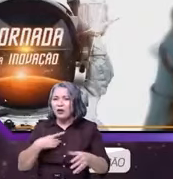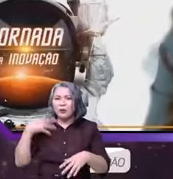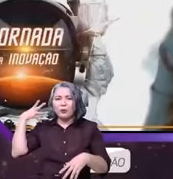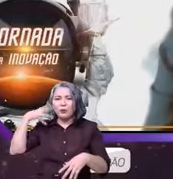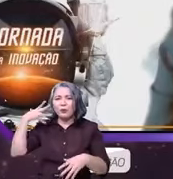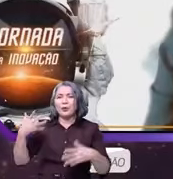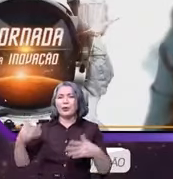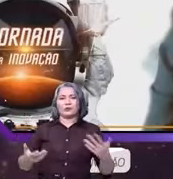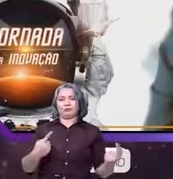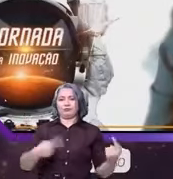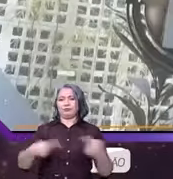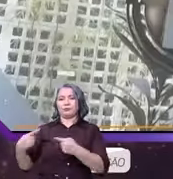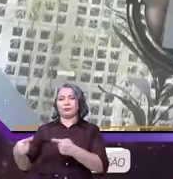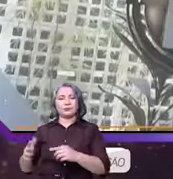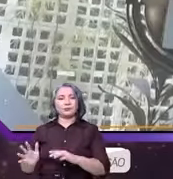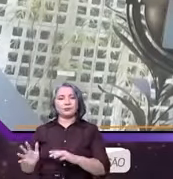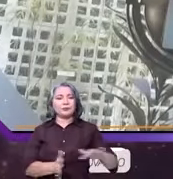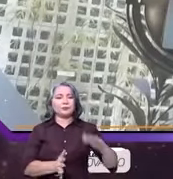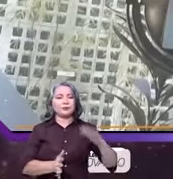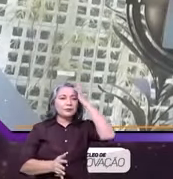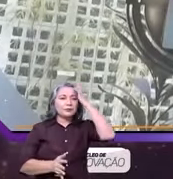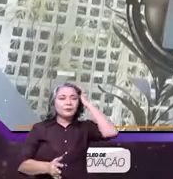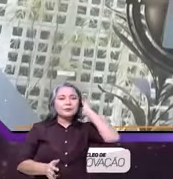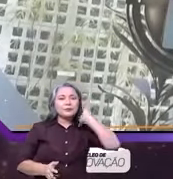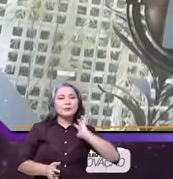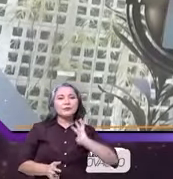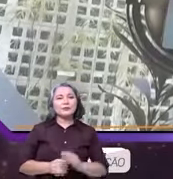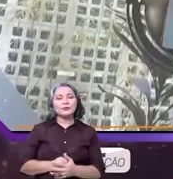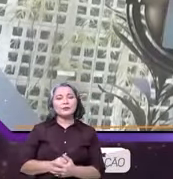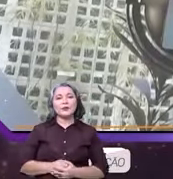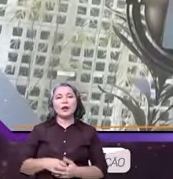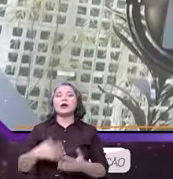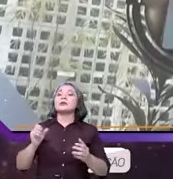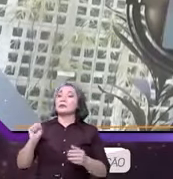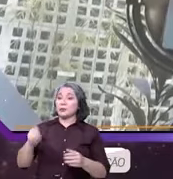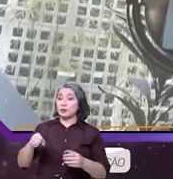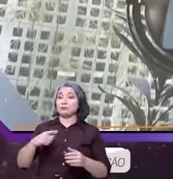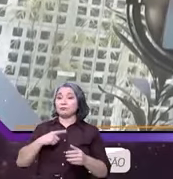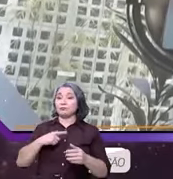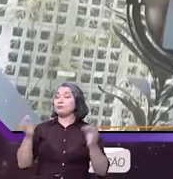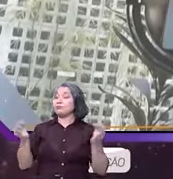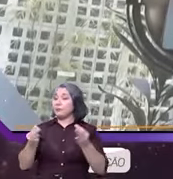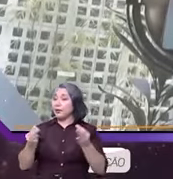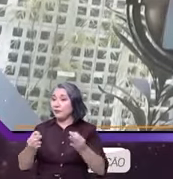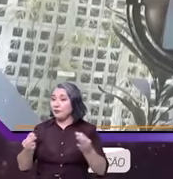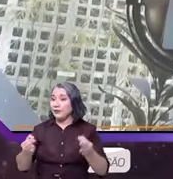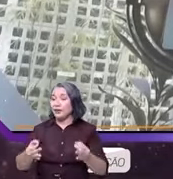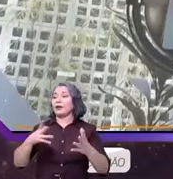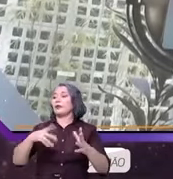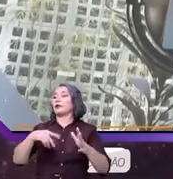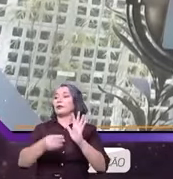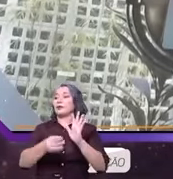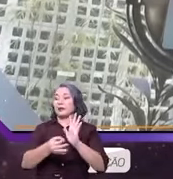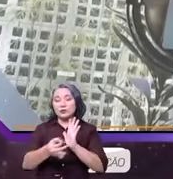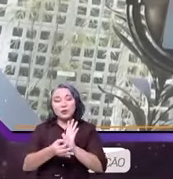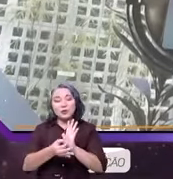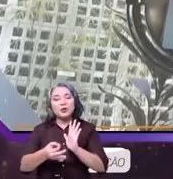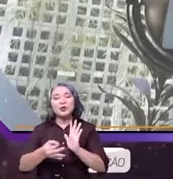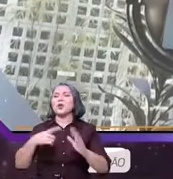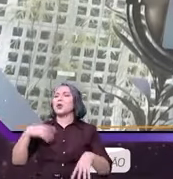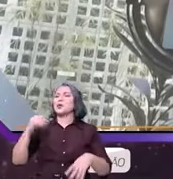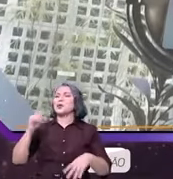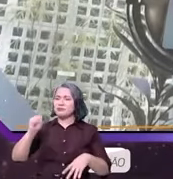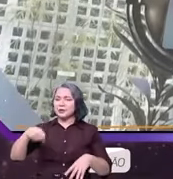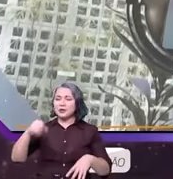foram perfeitas e eu creio que a gente deu uma boa contextualizada, principalmente aos senhores jurados, da importância